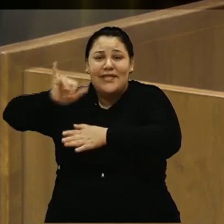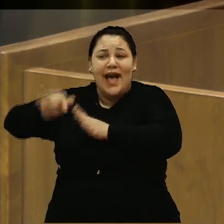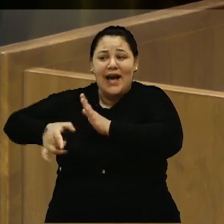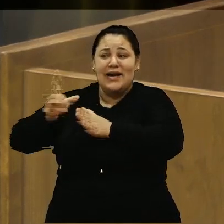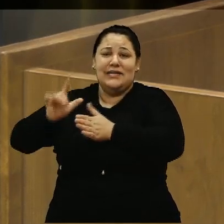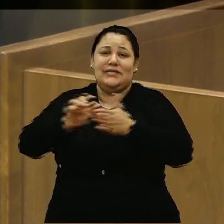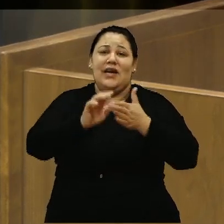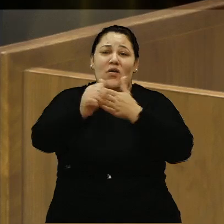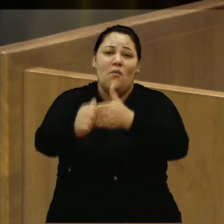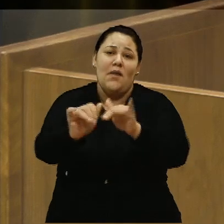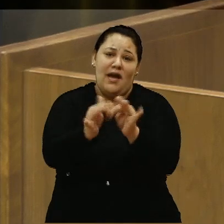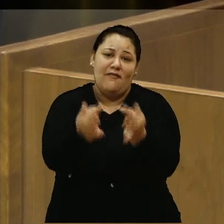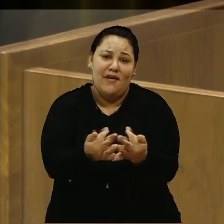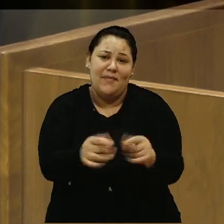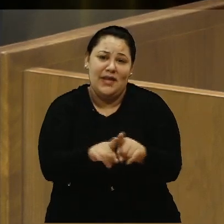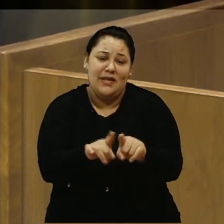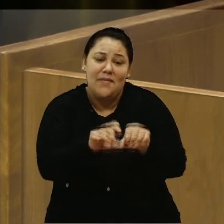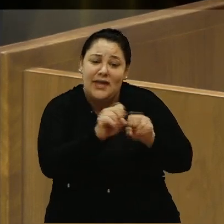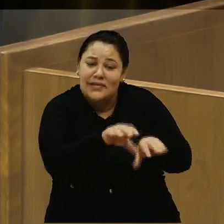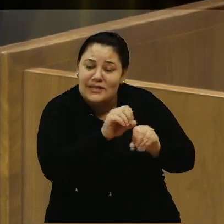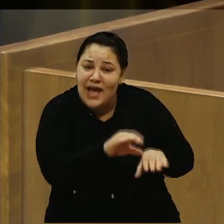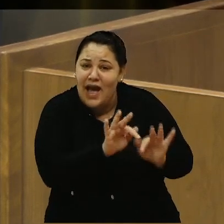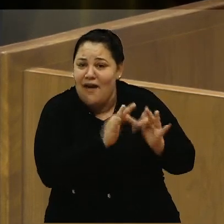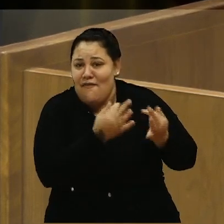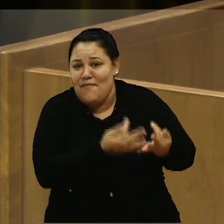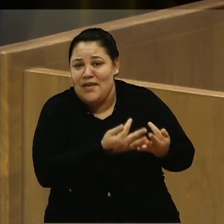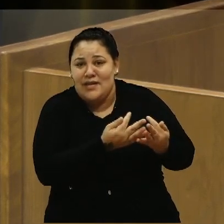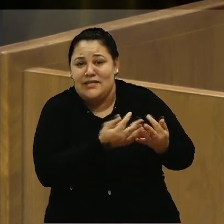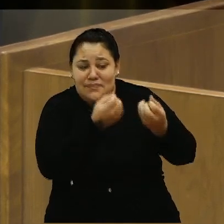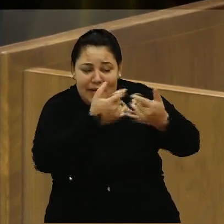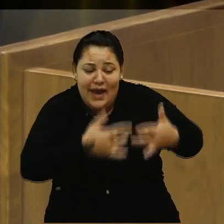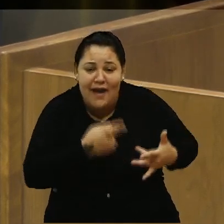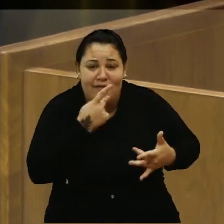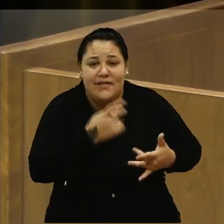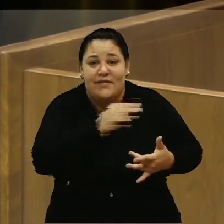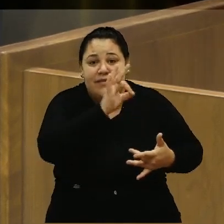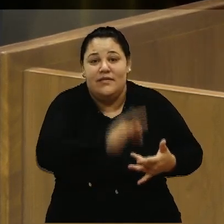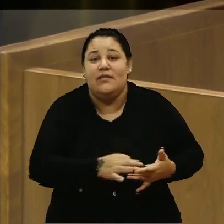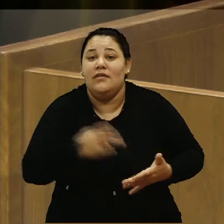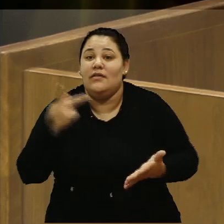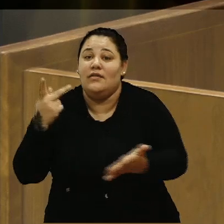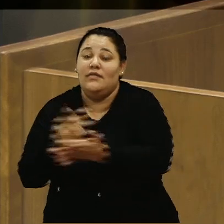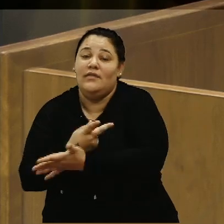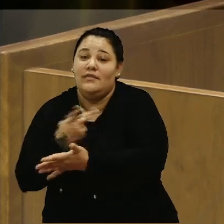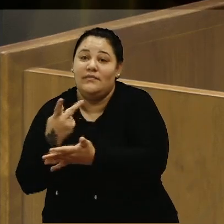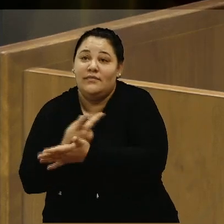as famílias, que orientasse, que dissesse o que é certo e o que é errado, por exemplo, porque para a